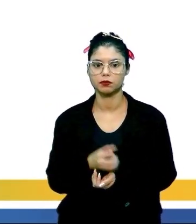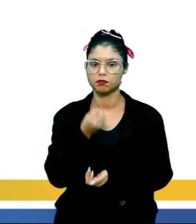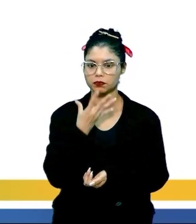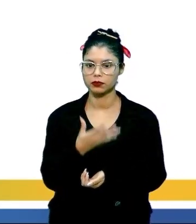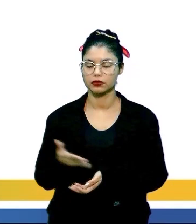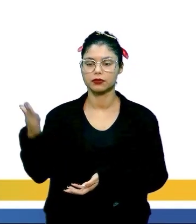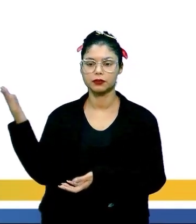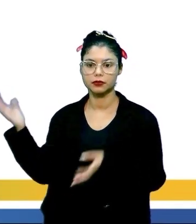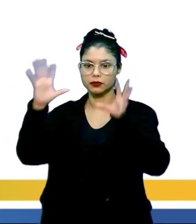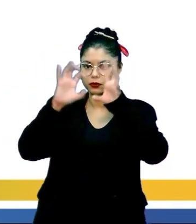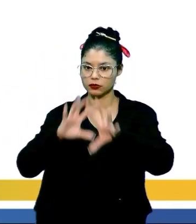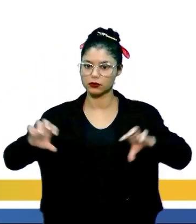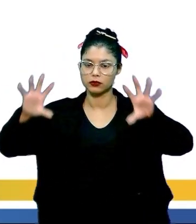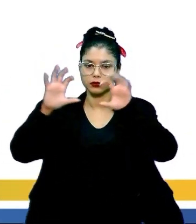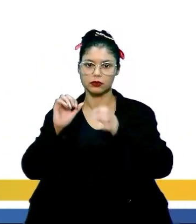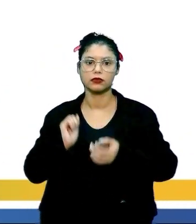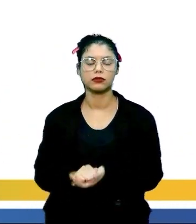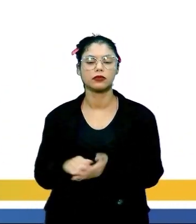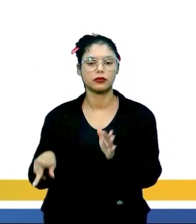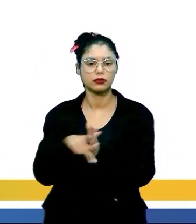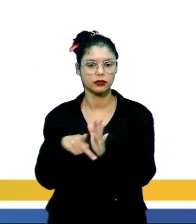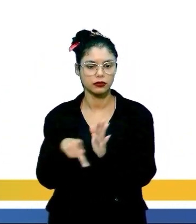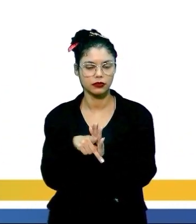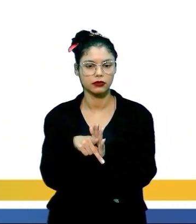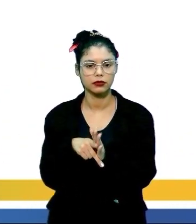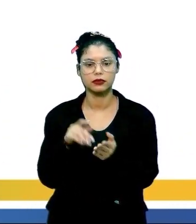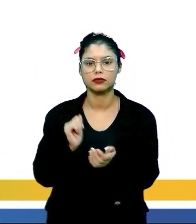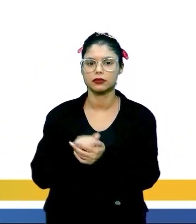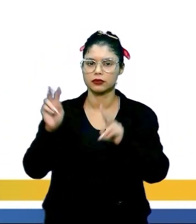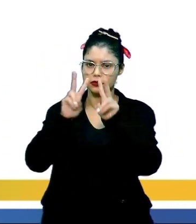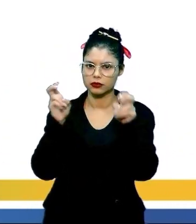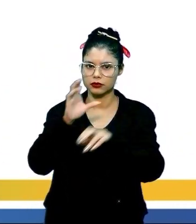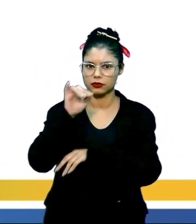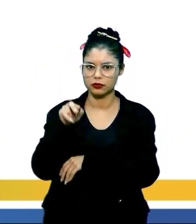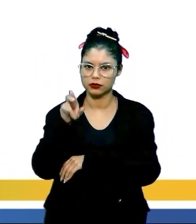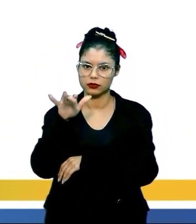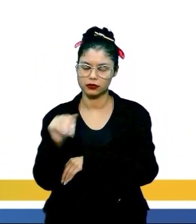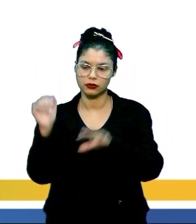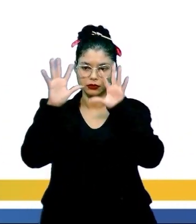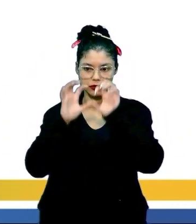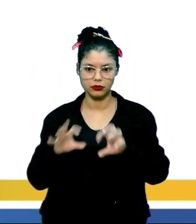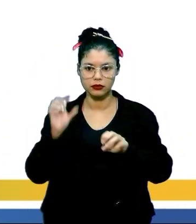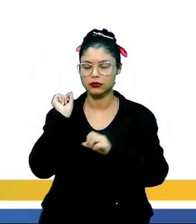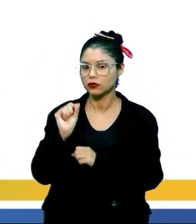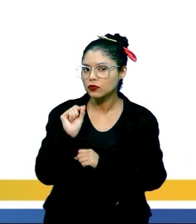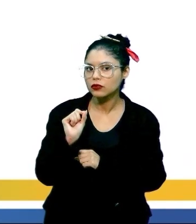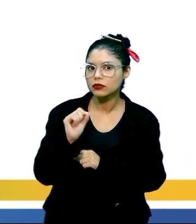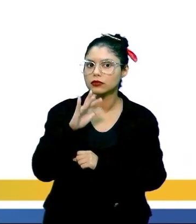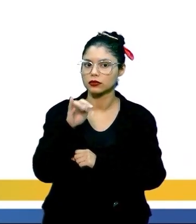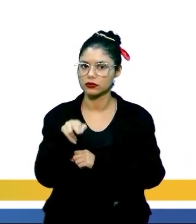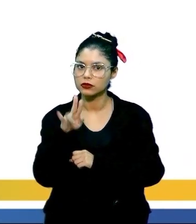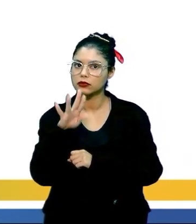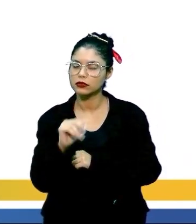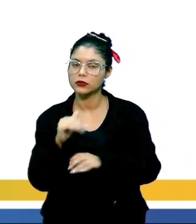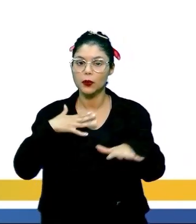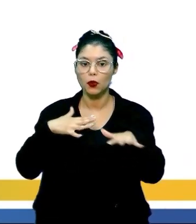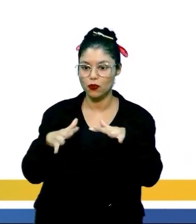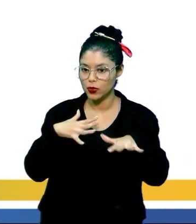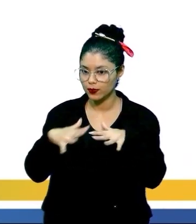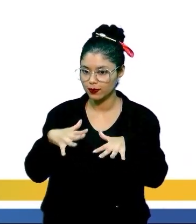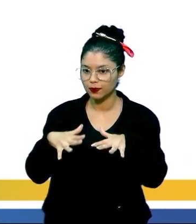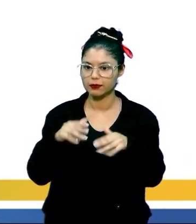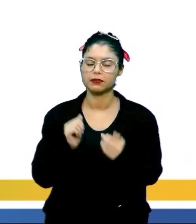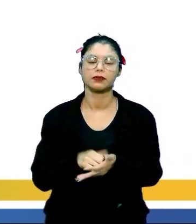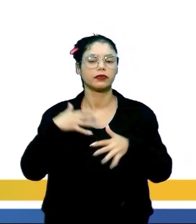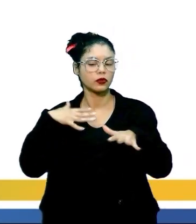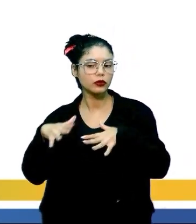Bom, os gases, eles dependem exclusivamente da teoria cinética dos gases. O que é cinética? Cinética é movimento. E